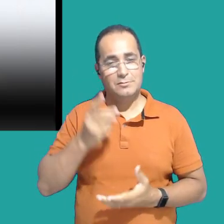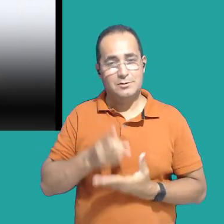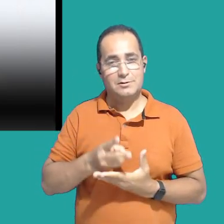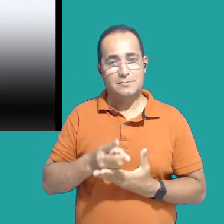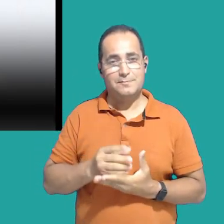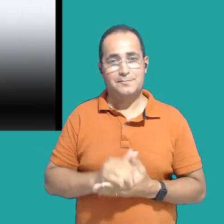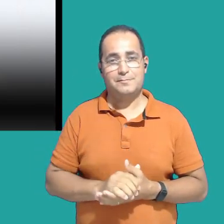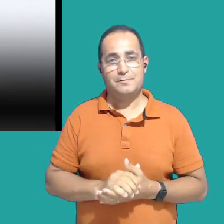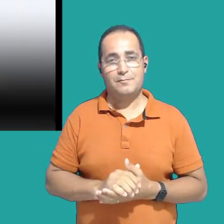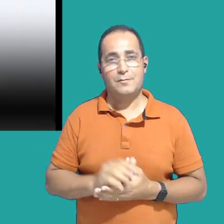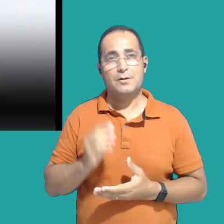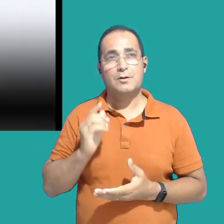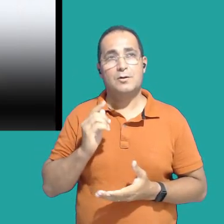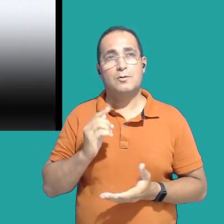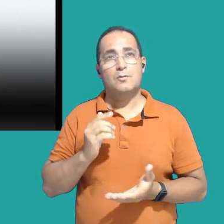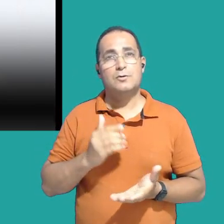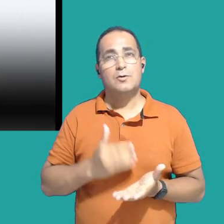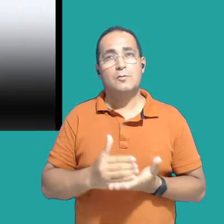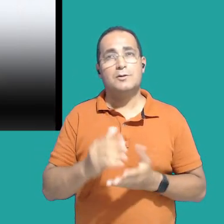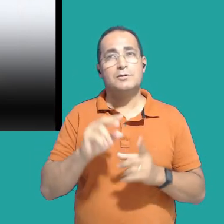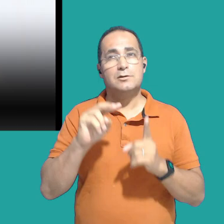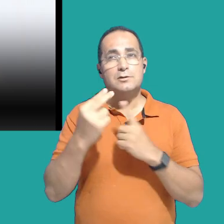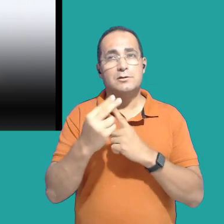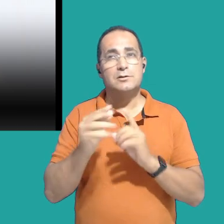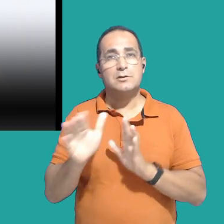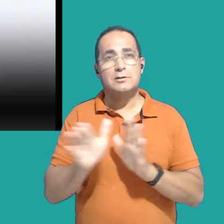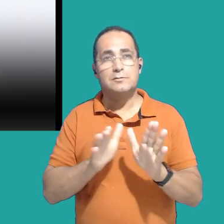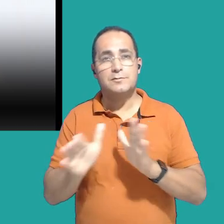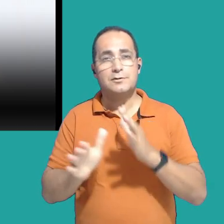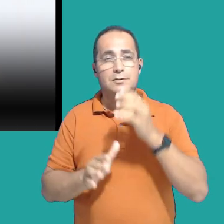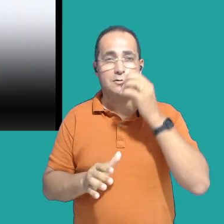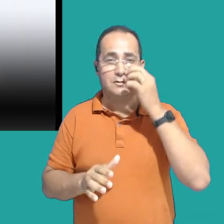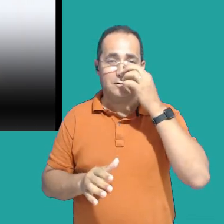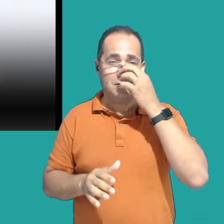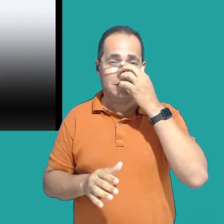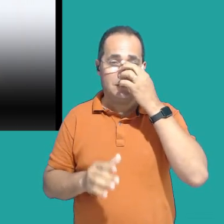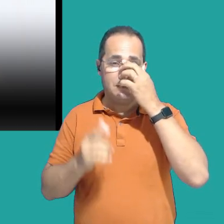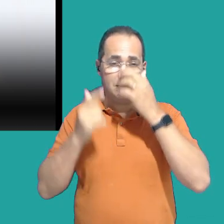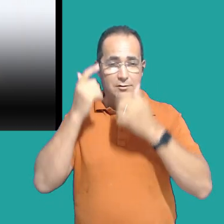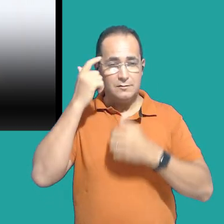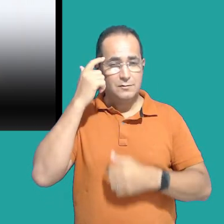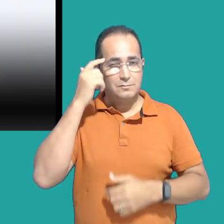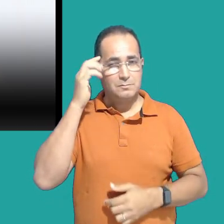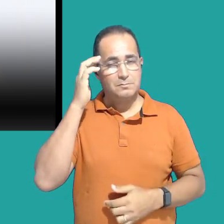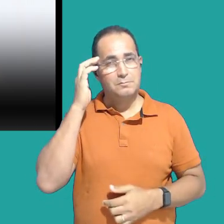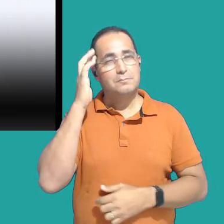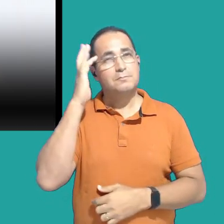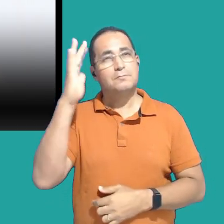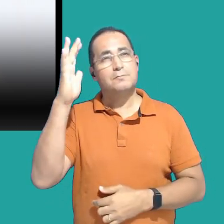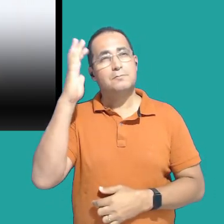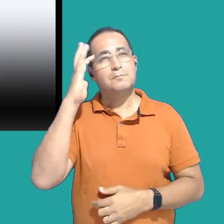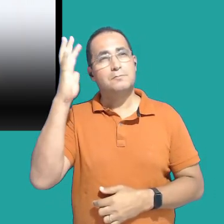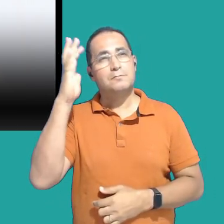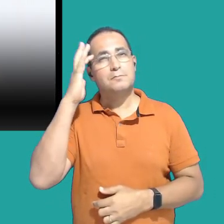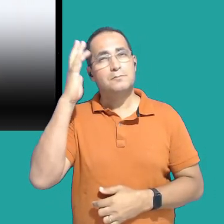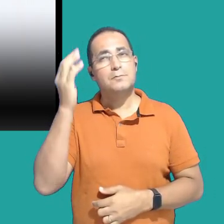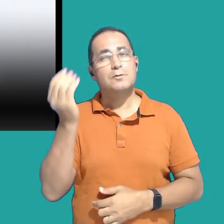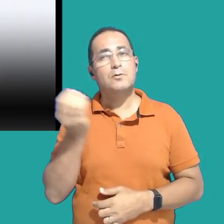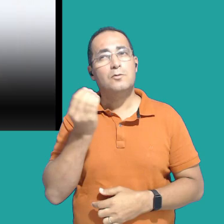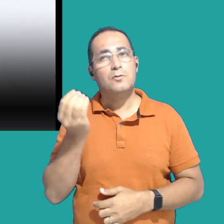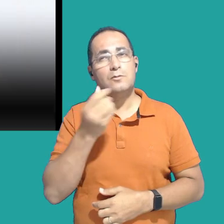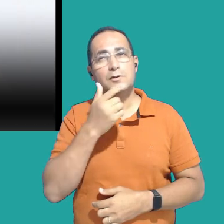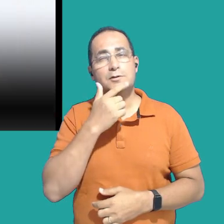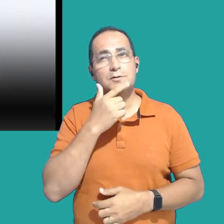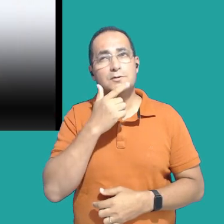eu sempre penso, sabe, quando eu comecei nessa perspectiva da acessibilidade, eu fiquei, sabe,